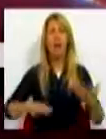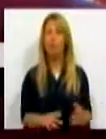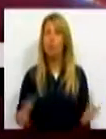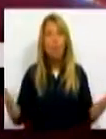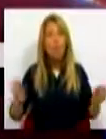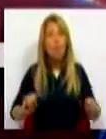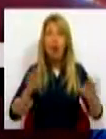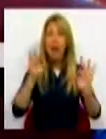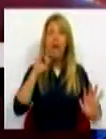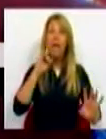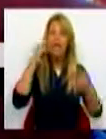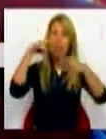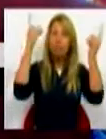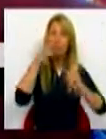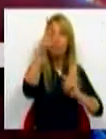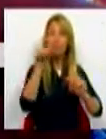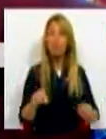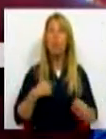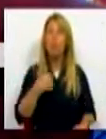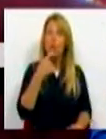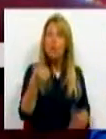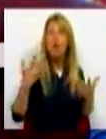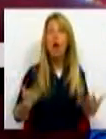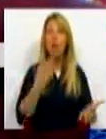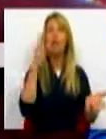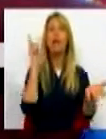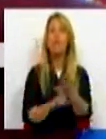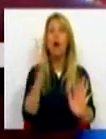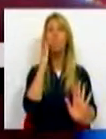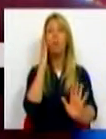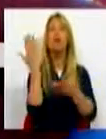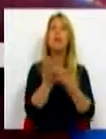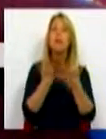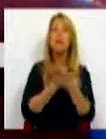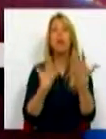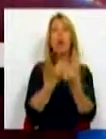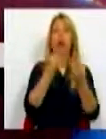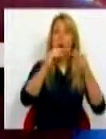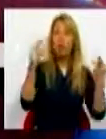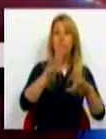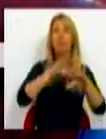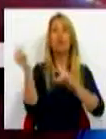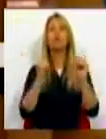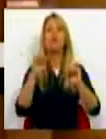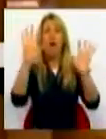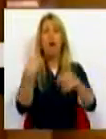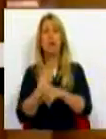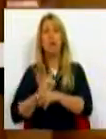Não vai haver caos, é a garantia que aqui damos. E isto que eu acabei de dizer é verdade. Estamos a tratar com as autarquias dos transportes. Ai, variedíssima.